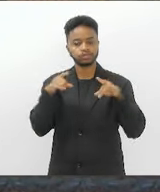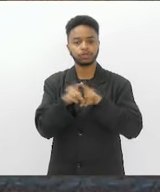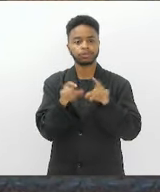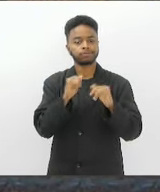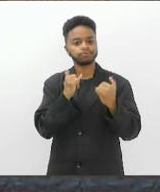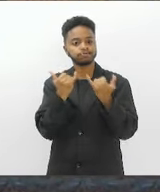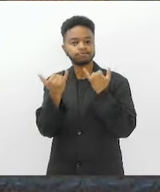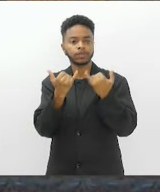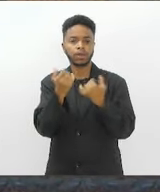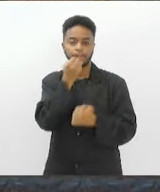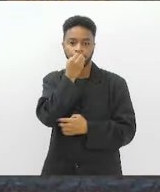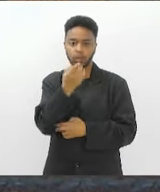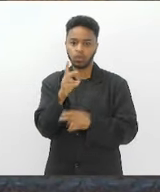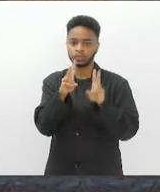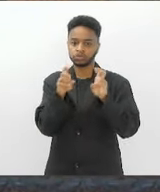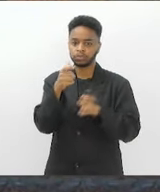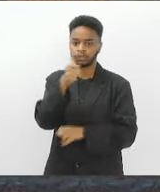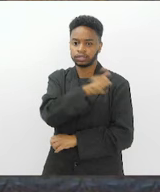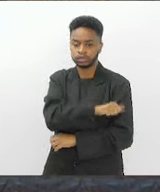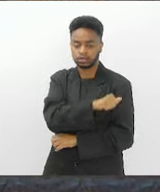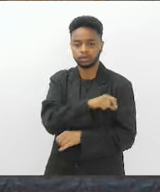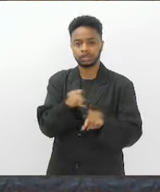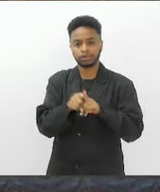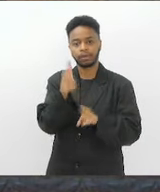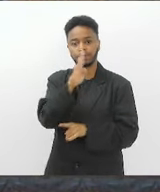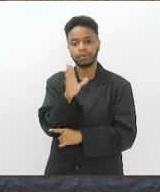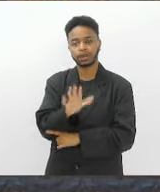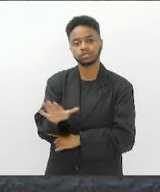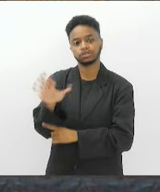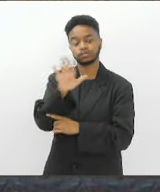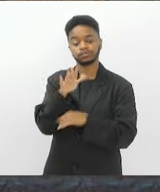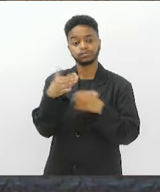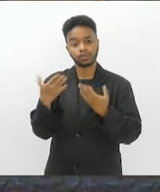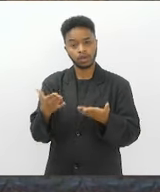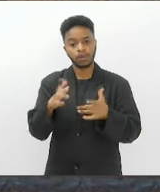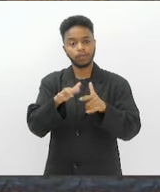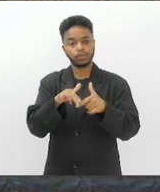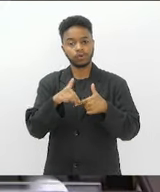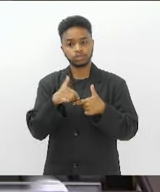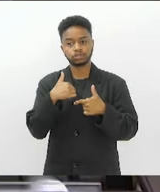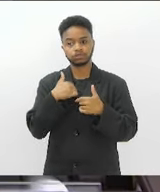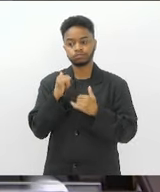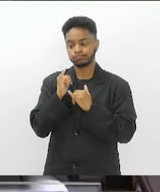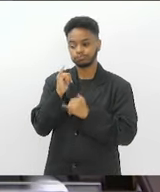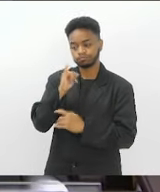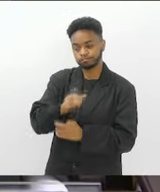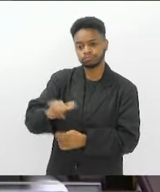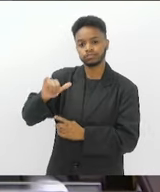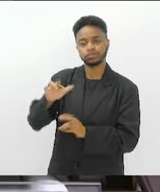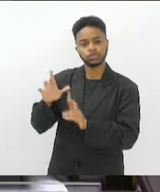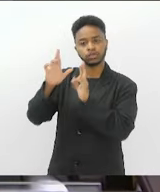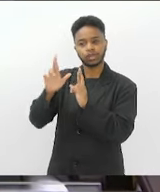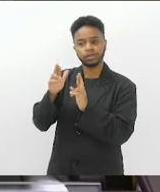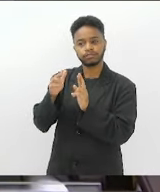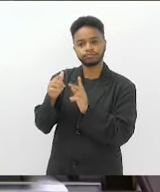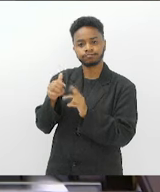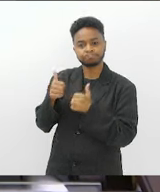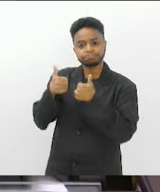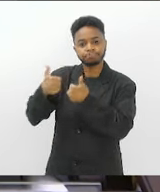Rio de Janeiro e do Brasil. Então, por tudo isso, Cláudio, eu quero te desejar sucesso na sua